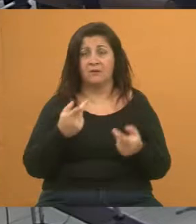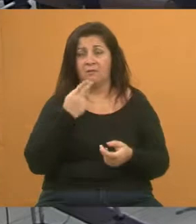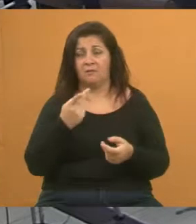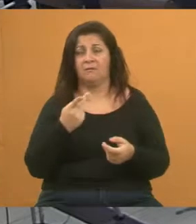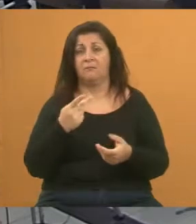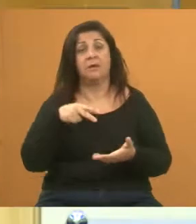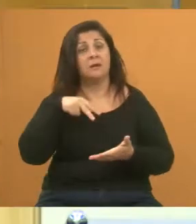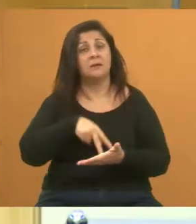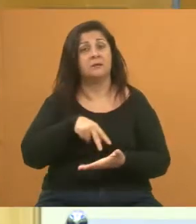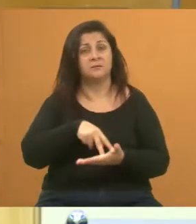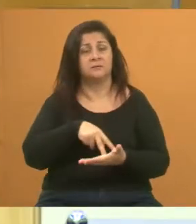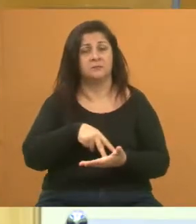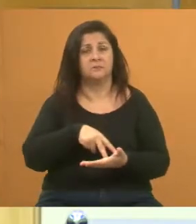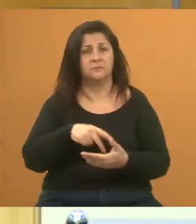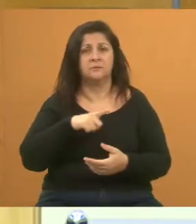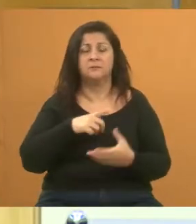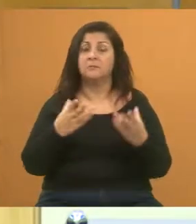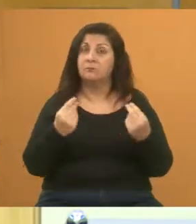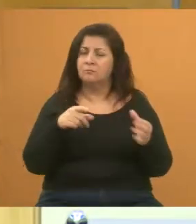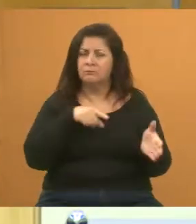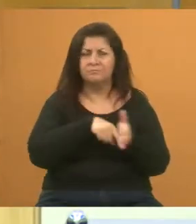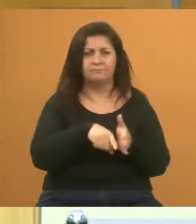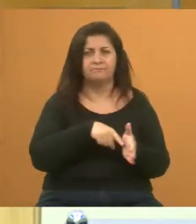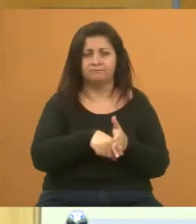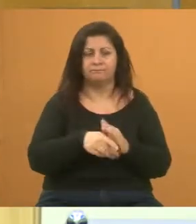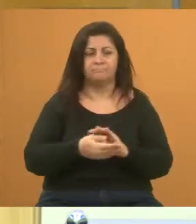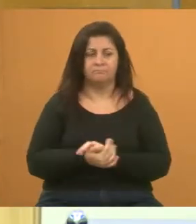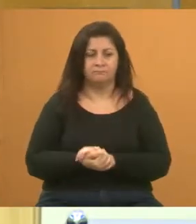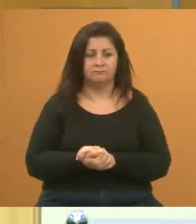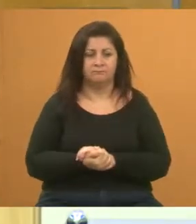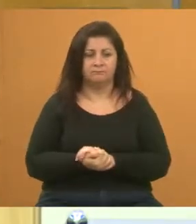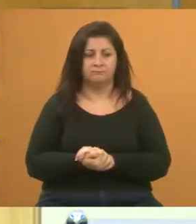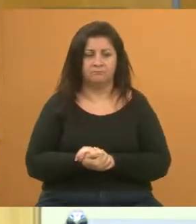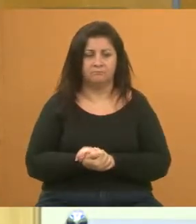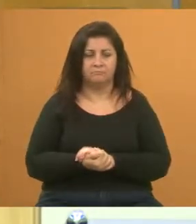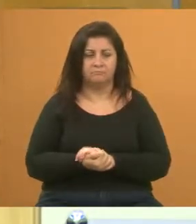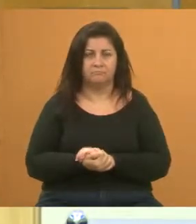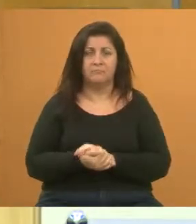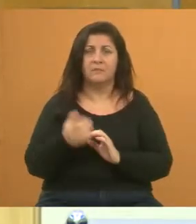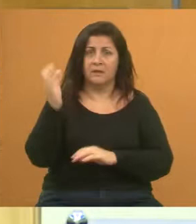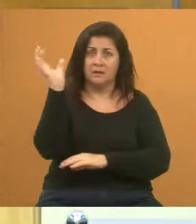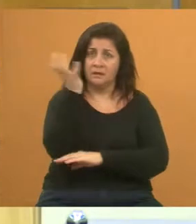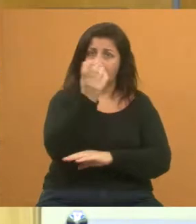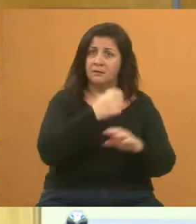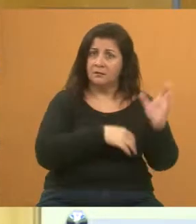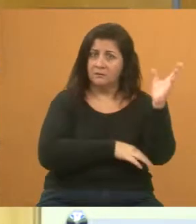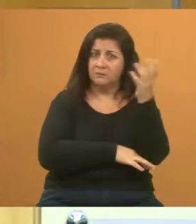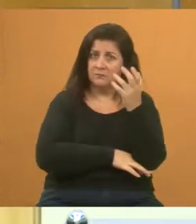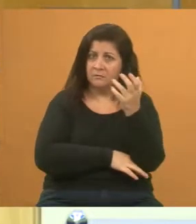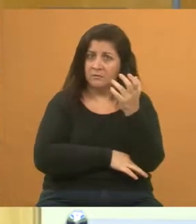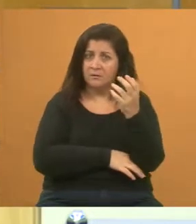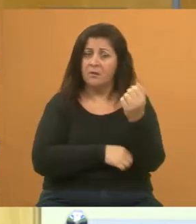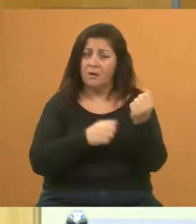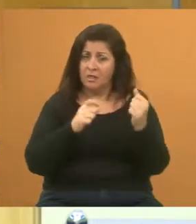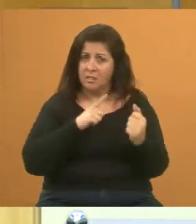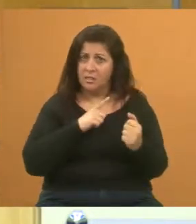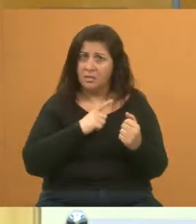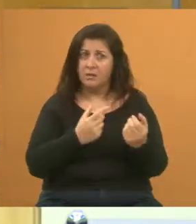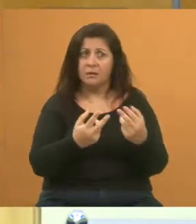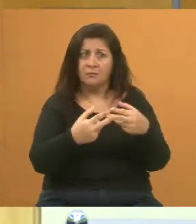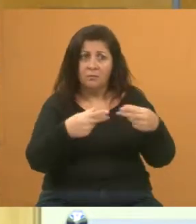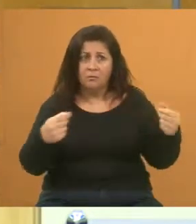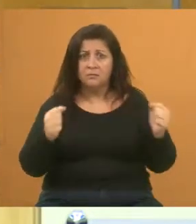Hoje a gente vê que tem inúmeras pesquisas que o meio natural, ele mesmo dá resposta para a